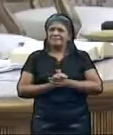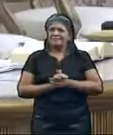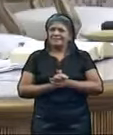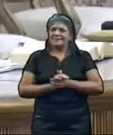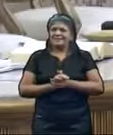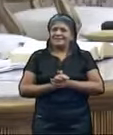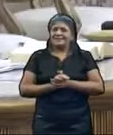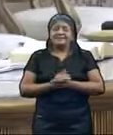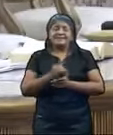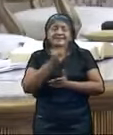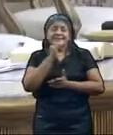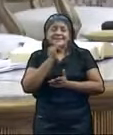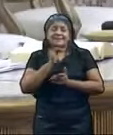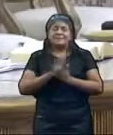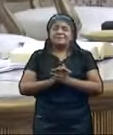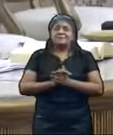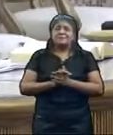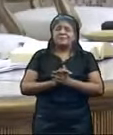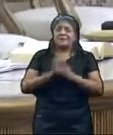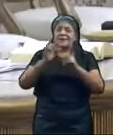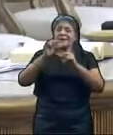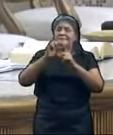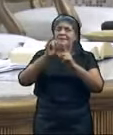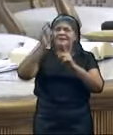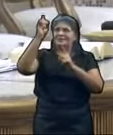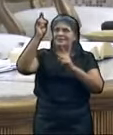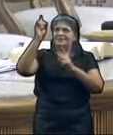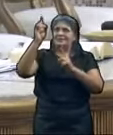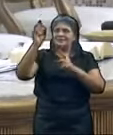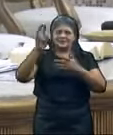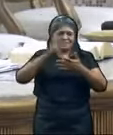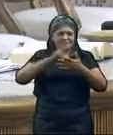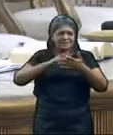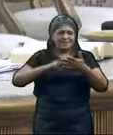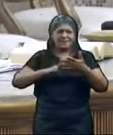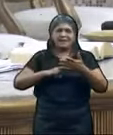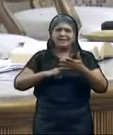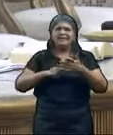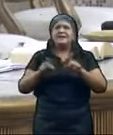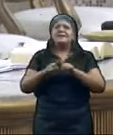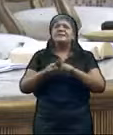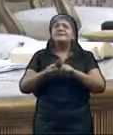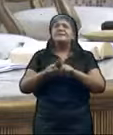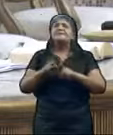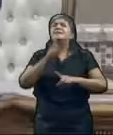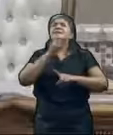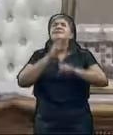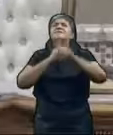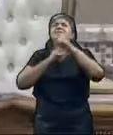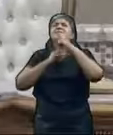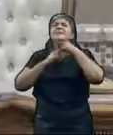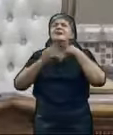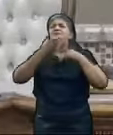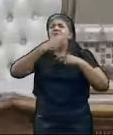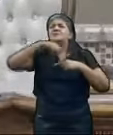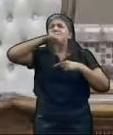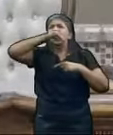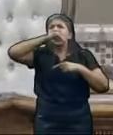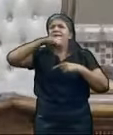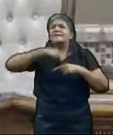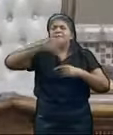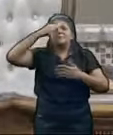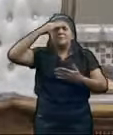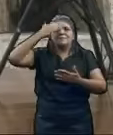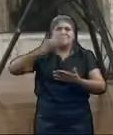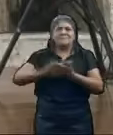é o que me satisfaz o que me realiza é fazer da vontade do pai que me enviou e realizar a sua